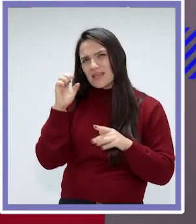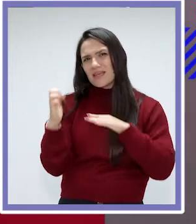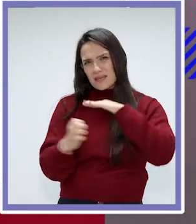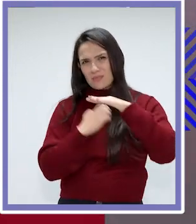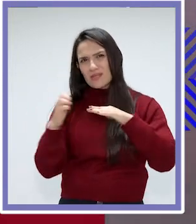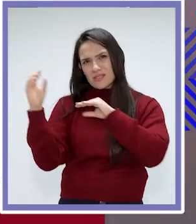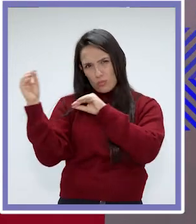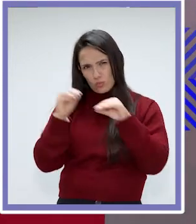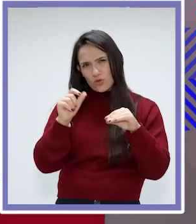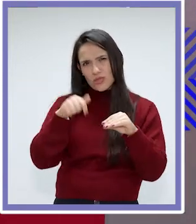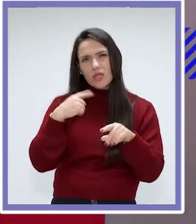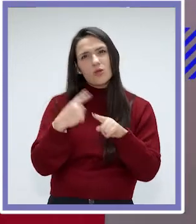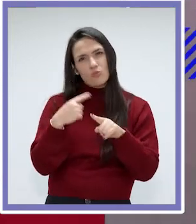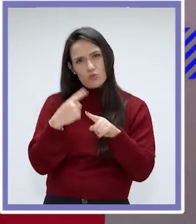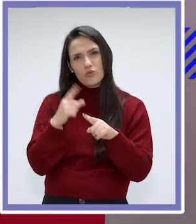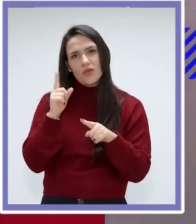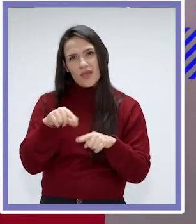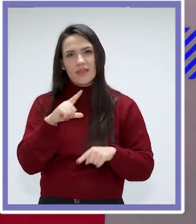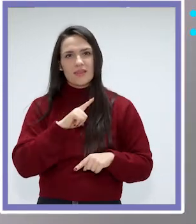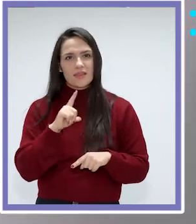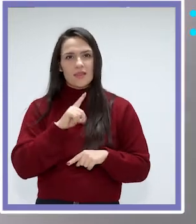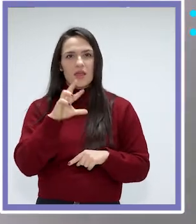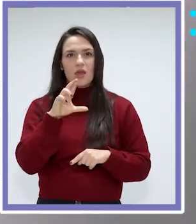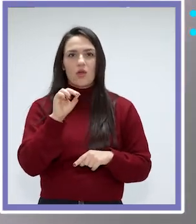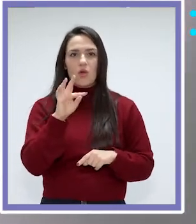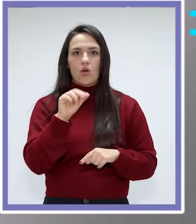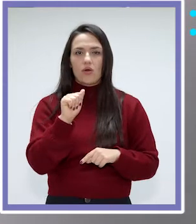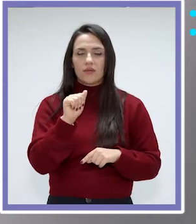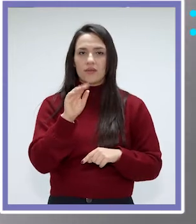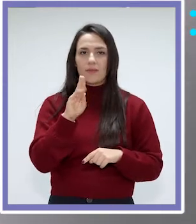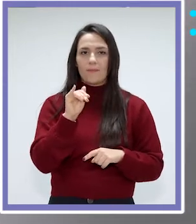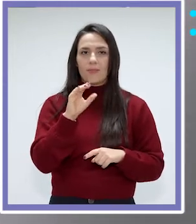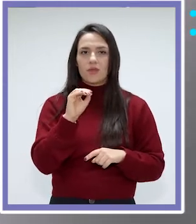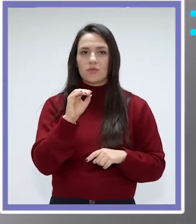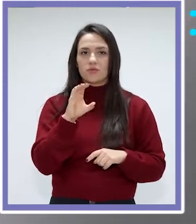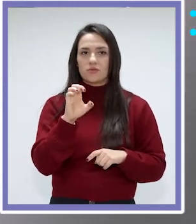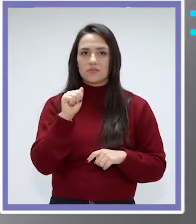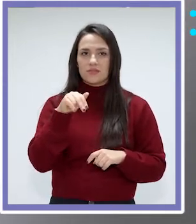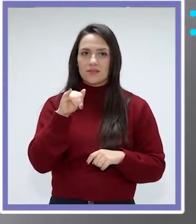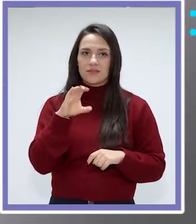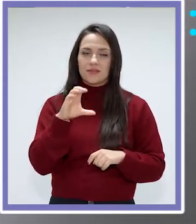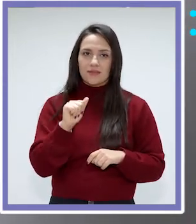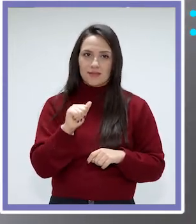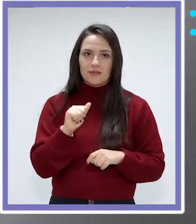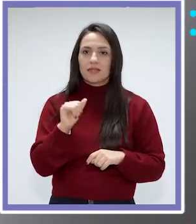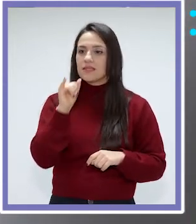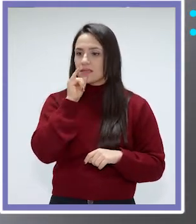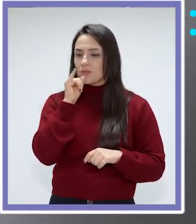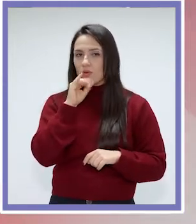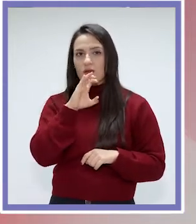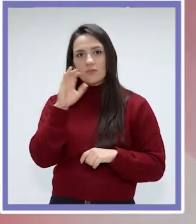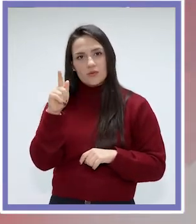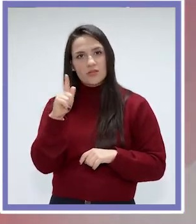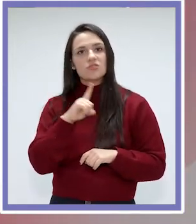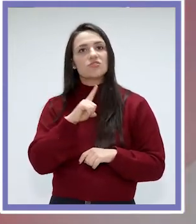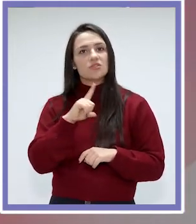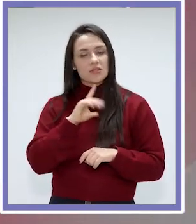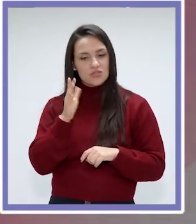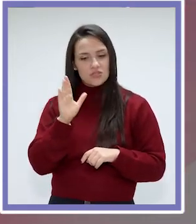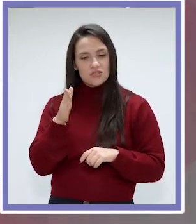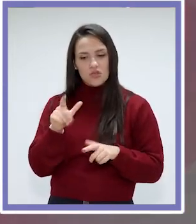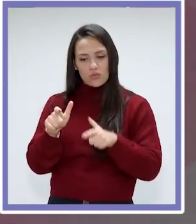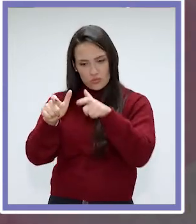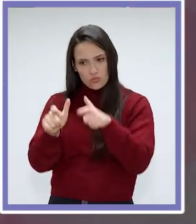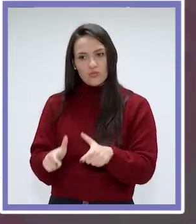Bioceânica, ela pode incentivar também a vinda de novas empresas? Campo Grande tem um Porto Seco lá que também está desenrolando, uma